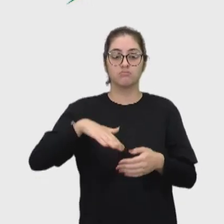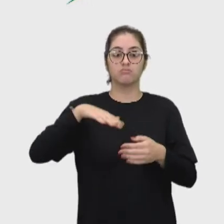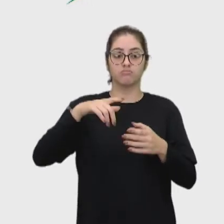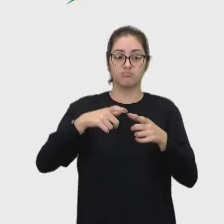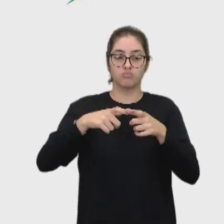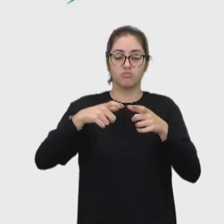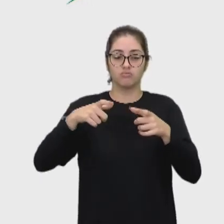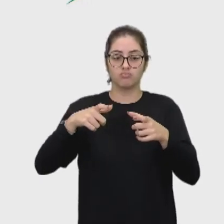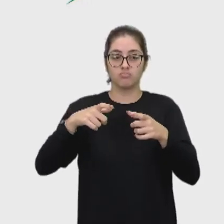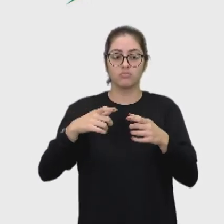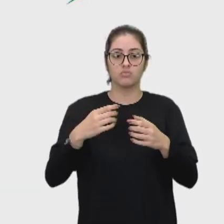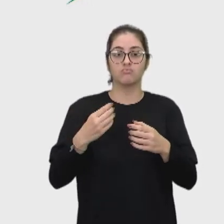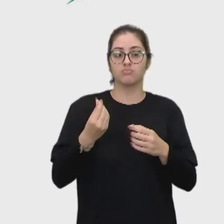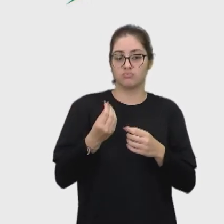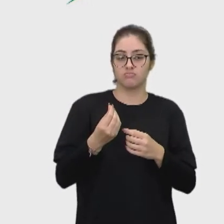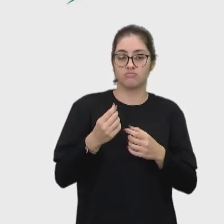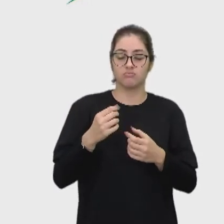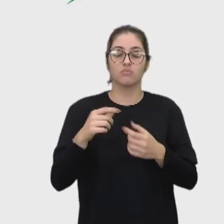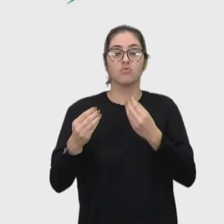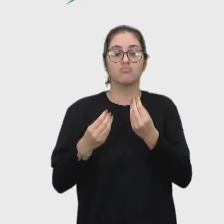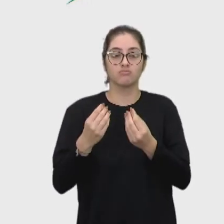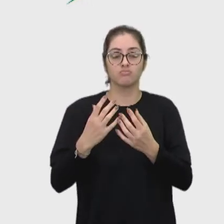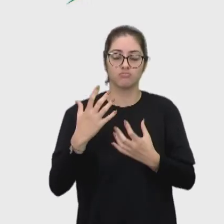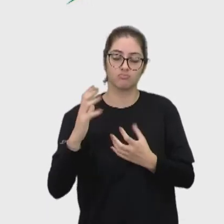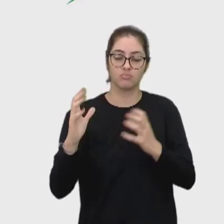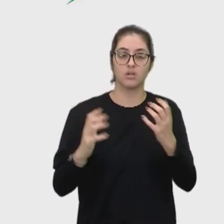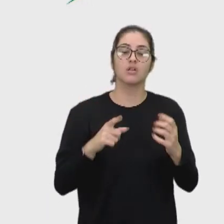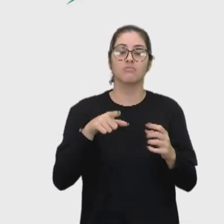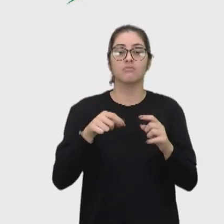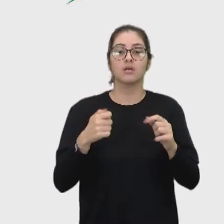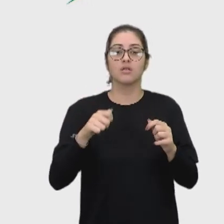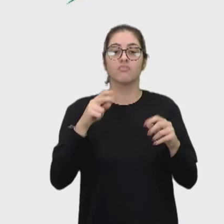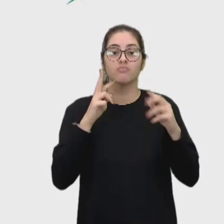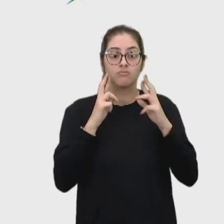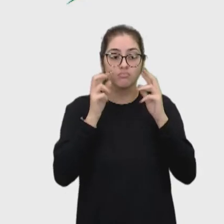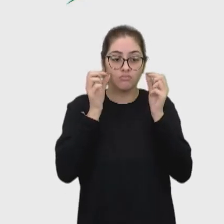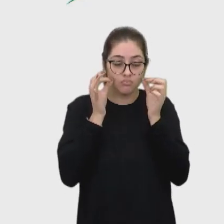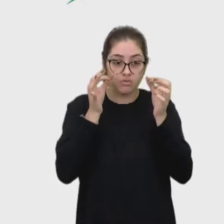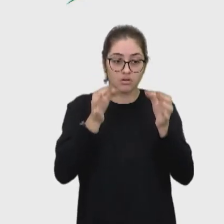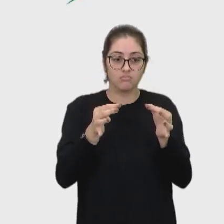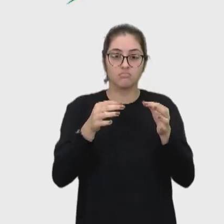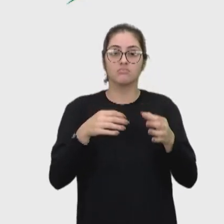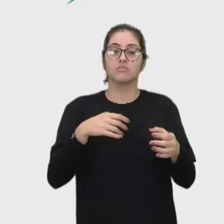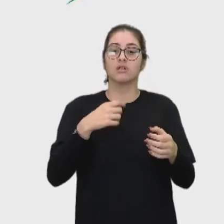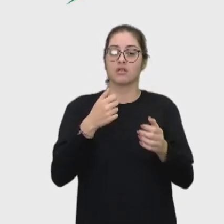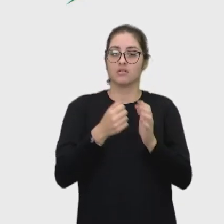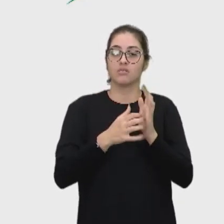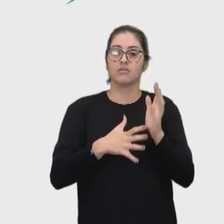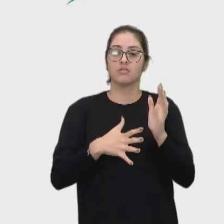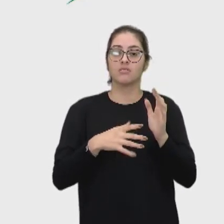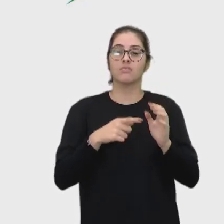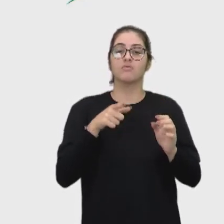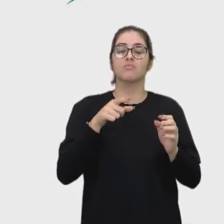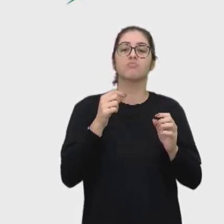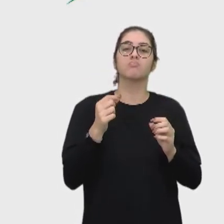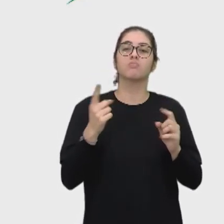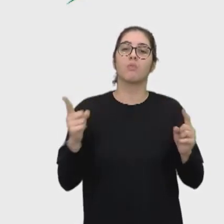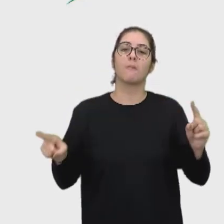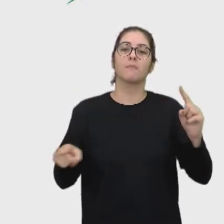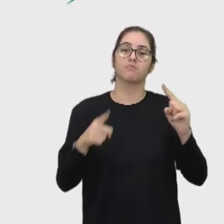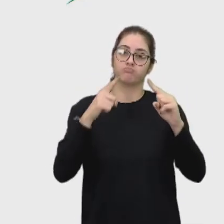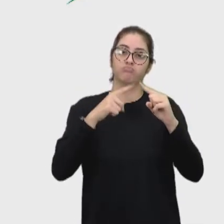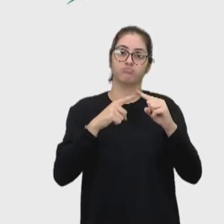avaliação, considere também avaliar o trabalho realizado, tendo como baliza os eixos estruturantes, com o objetivo de fomentar